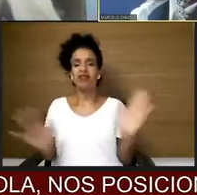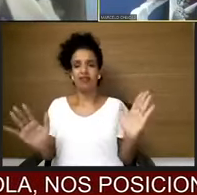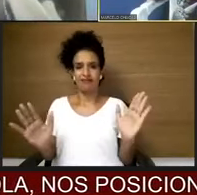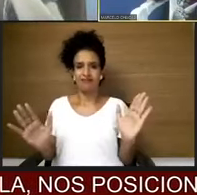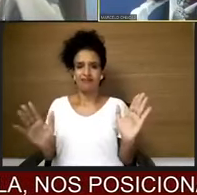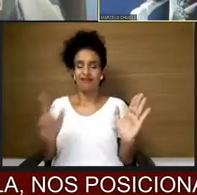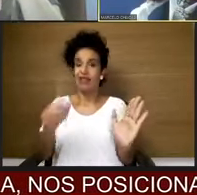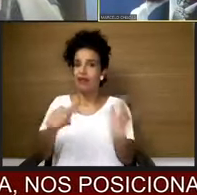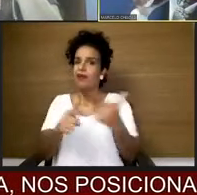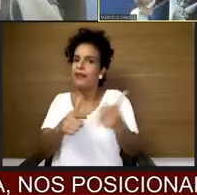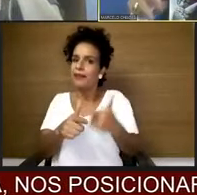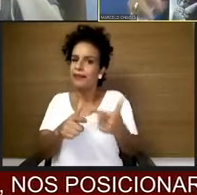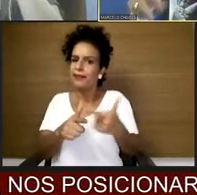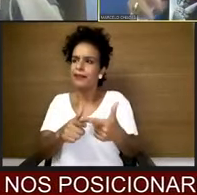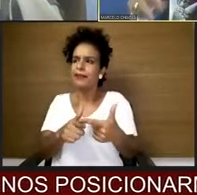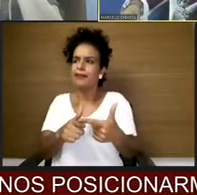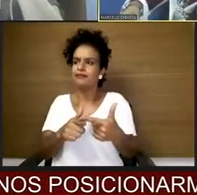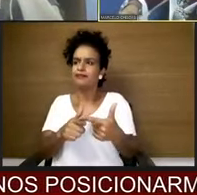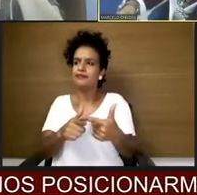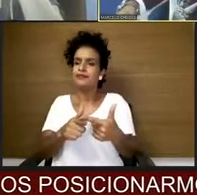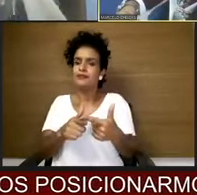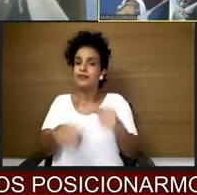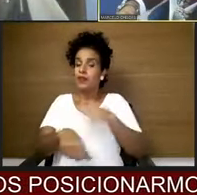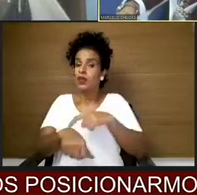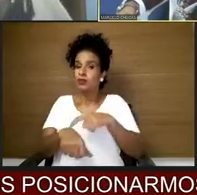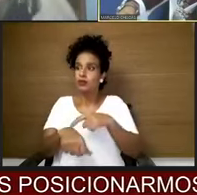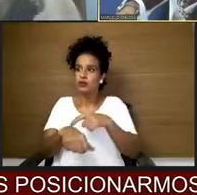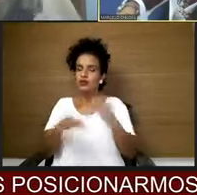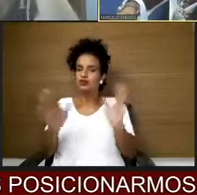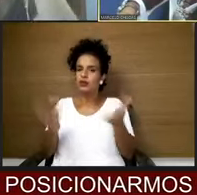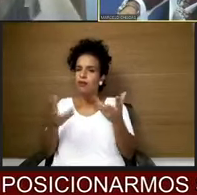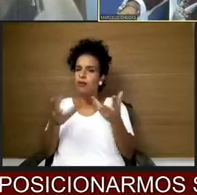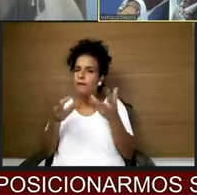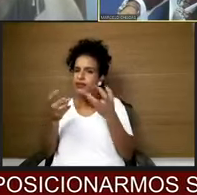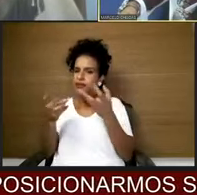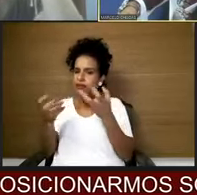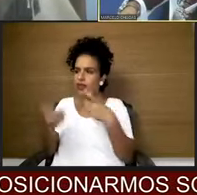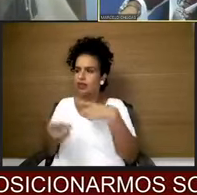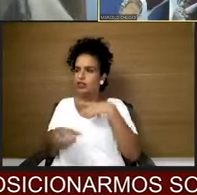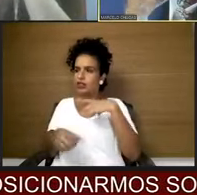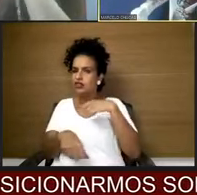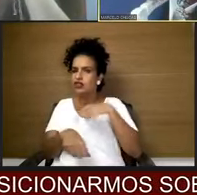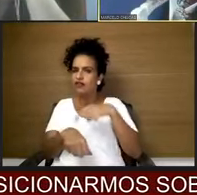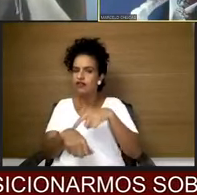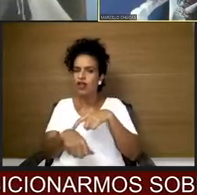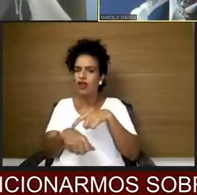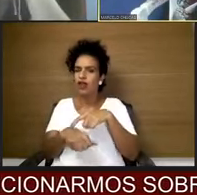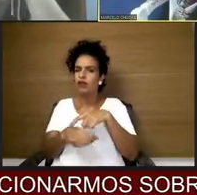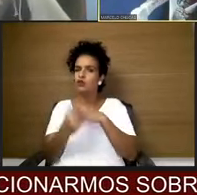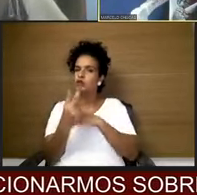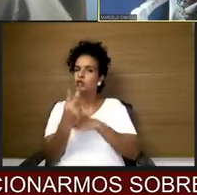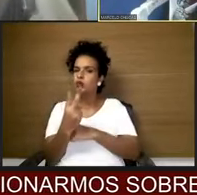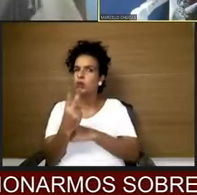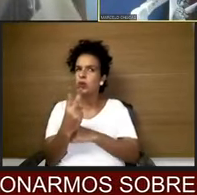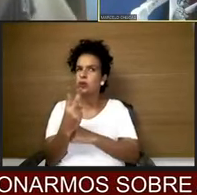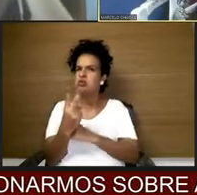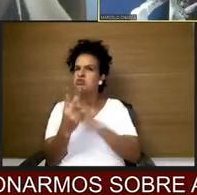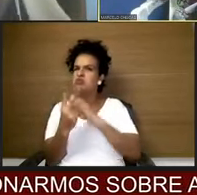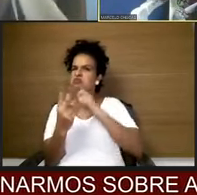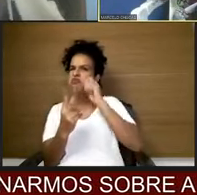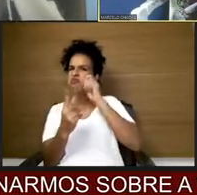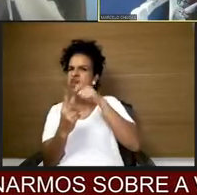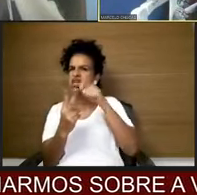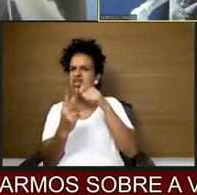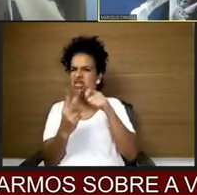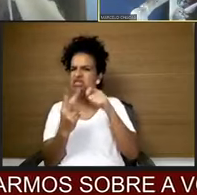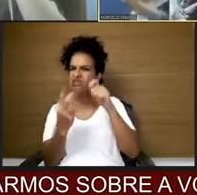assim, observando. Nós tivemos, nos últimos 2 meses, daí por aí dizendo, 2, 3 meses e